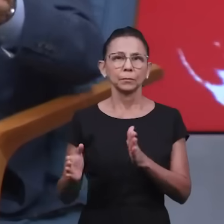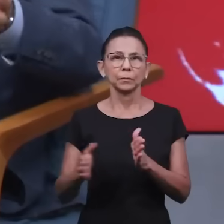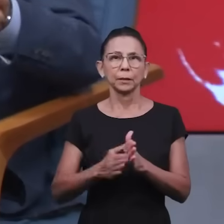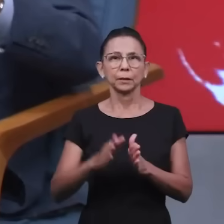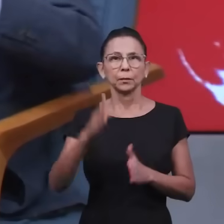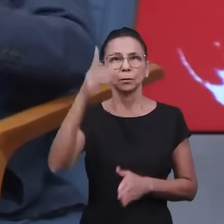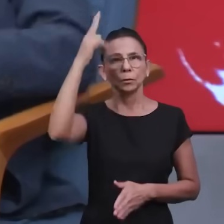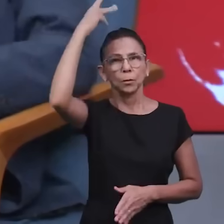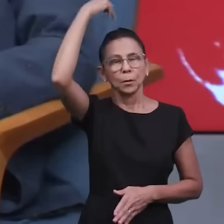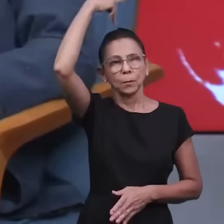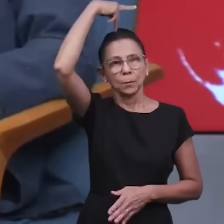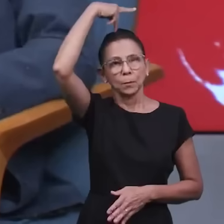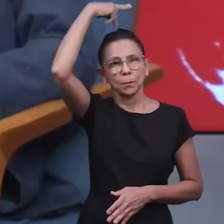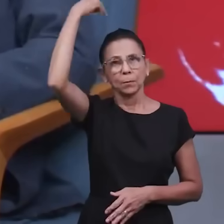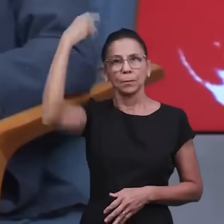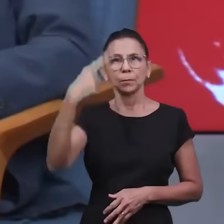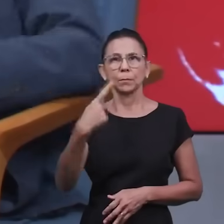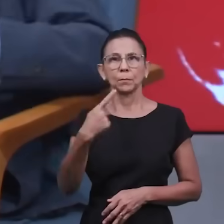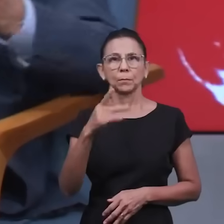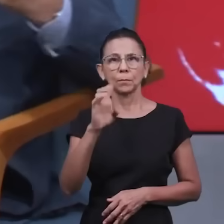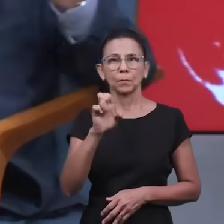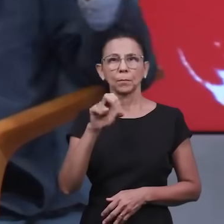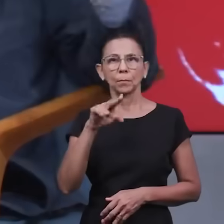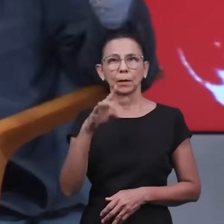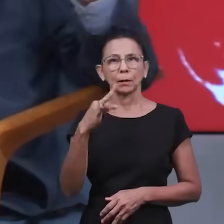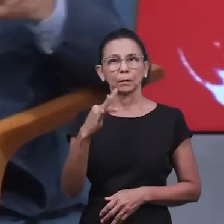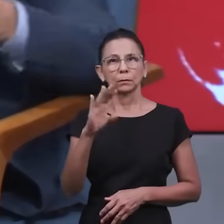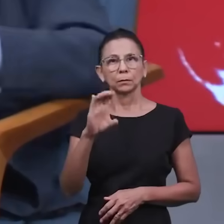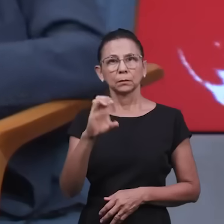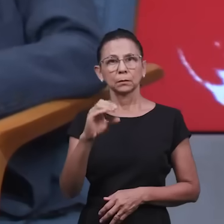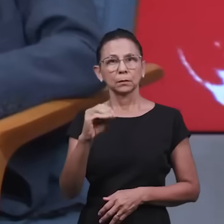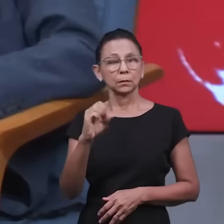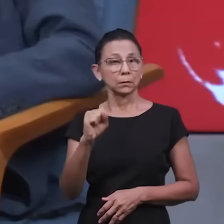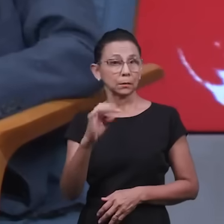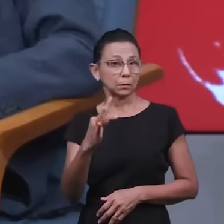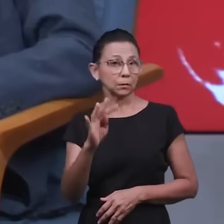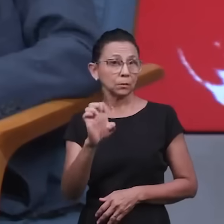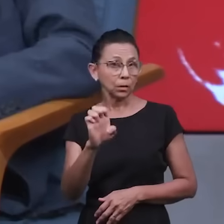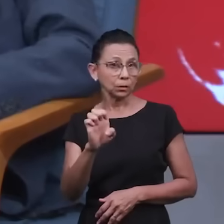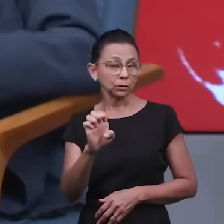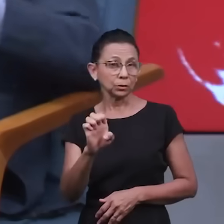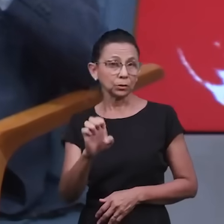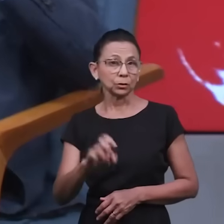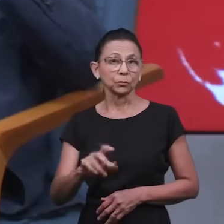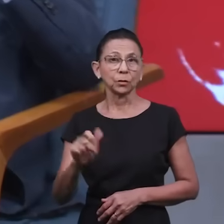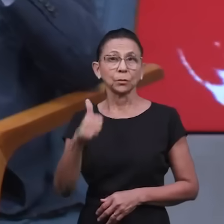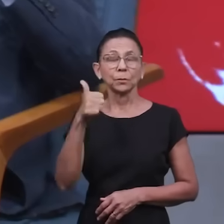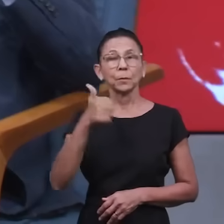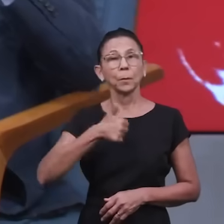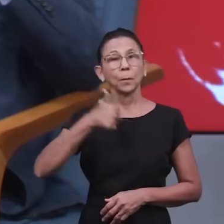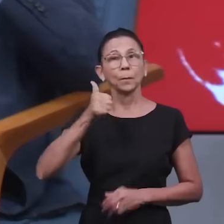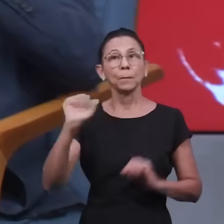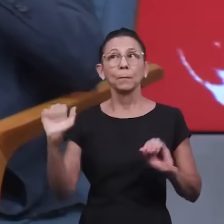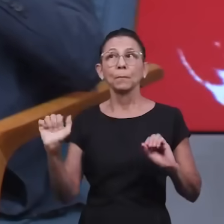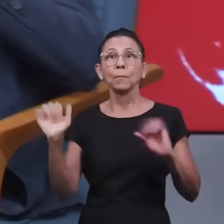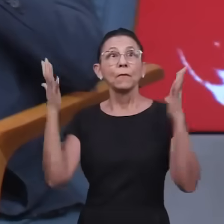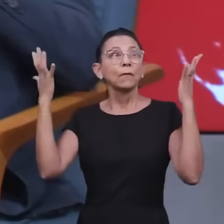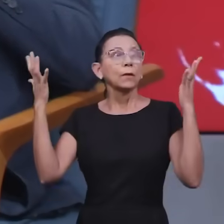do Pentecostes. Como nós já falamos no primeiro evento, o Espírito Santo foi